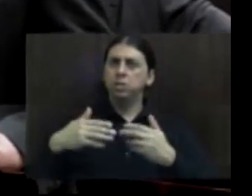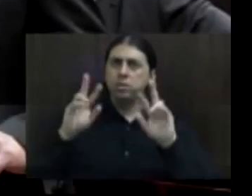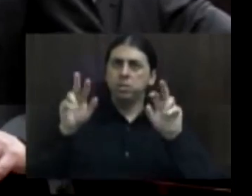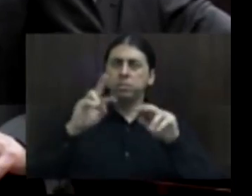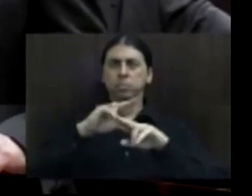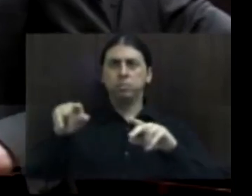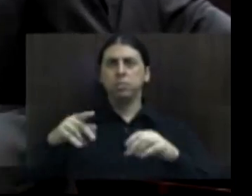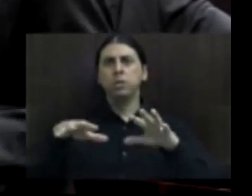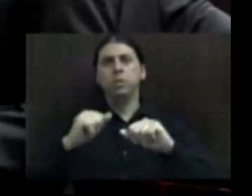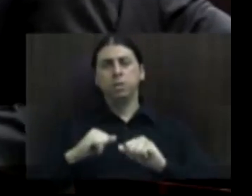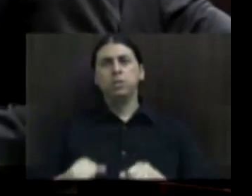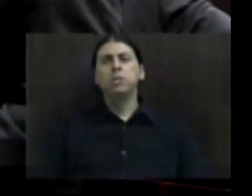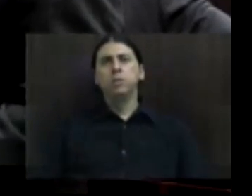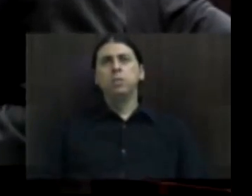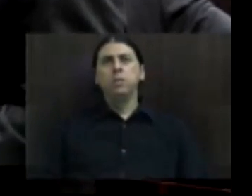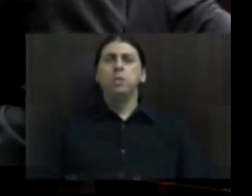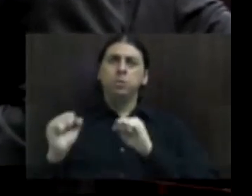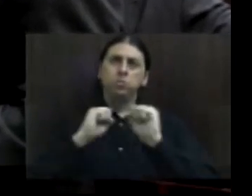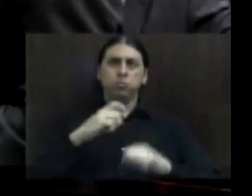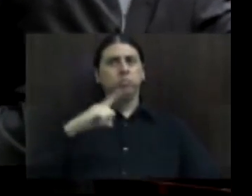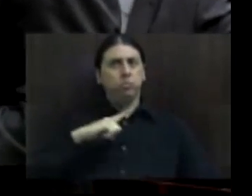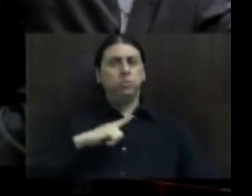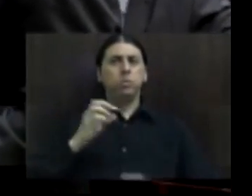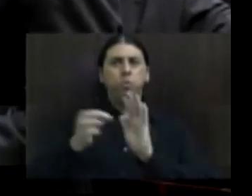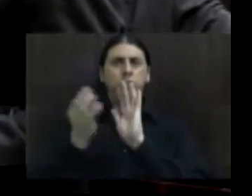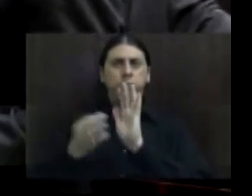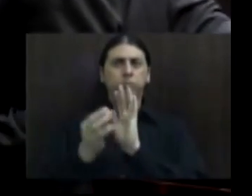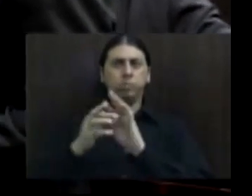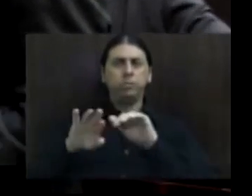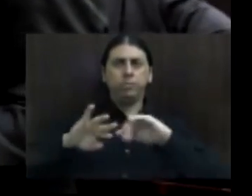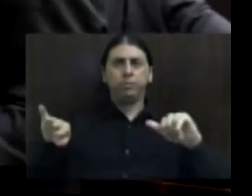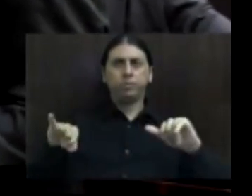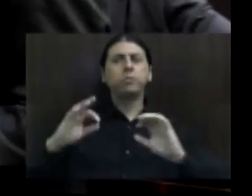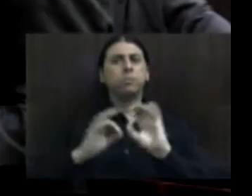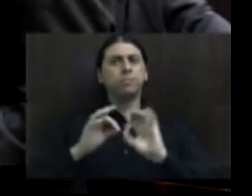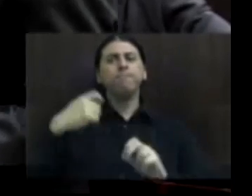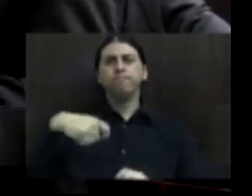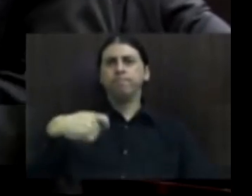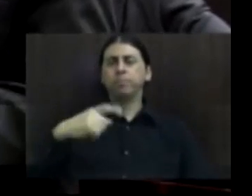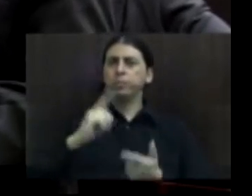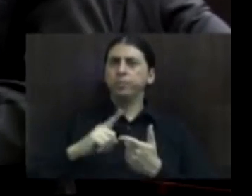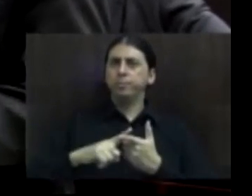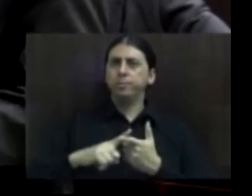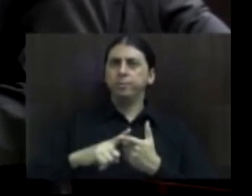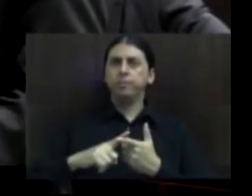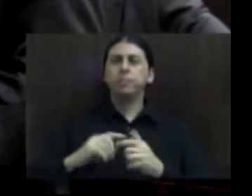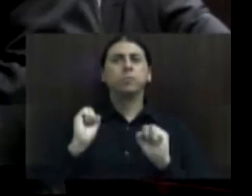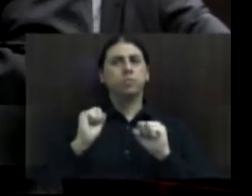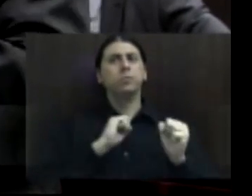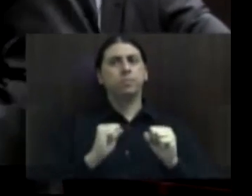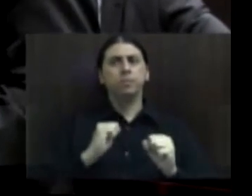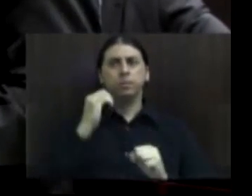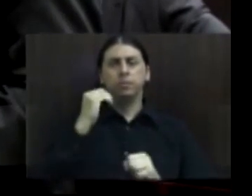esta casa que possam ter opiniões divergentes Face necessário até que para que possamos fazer